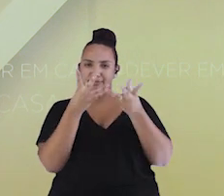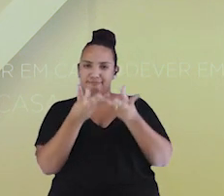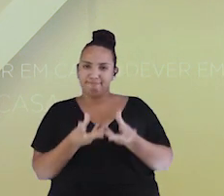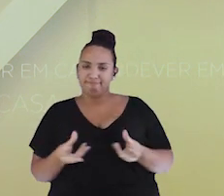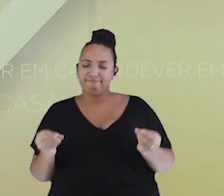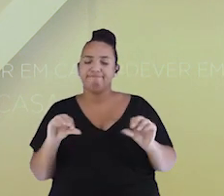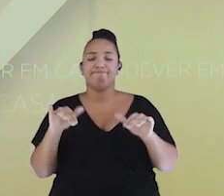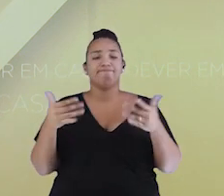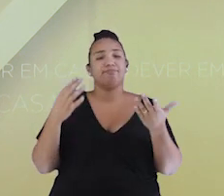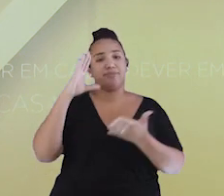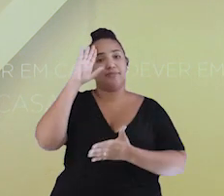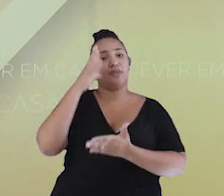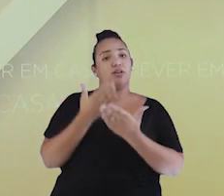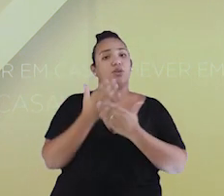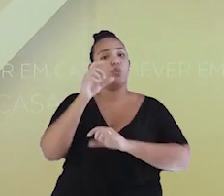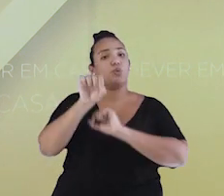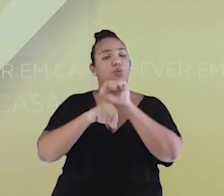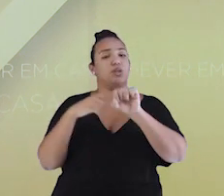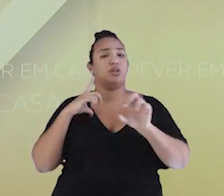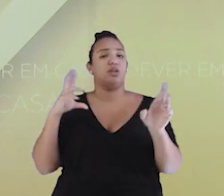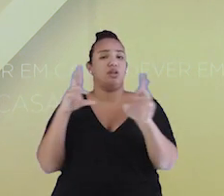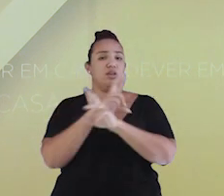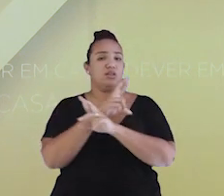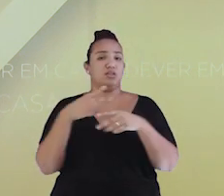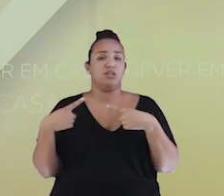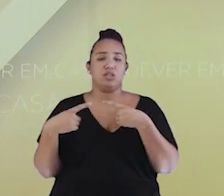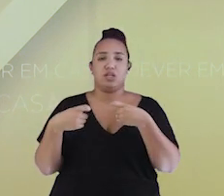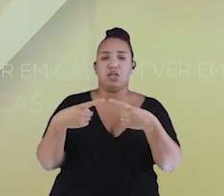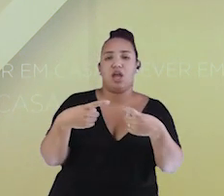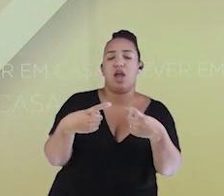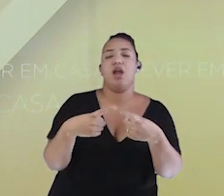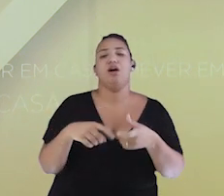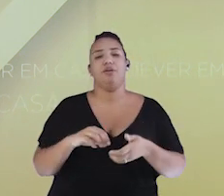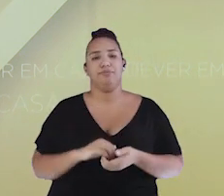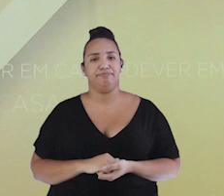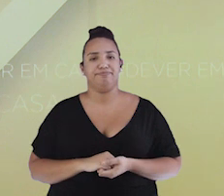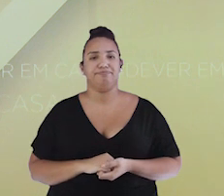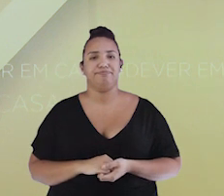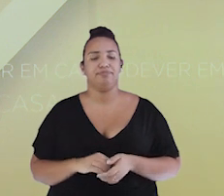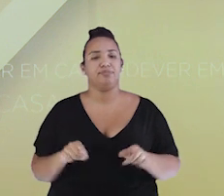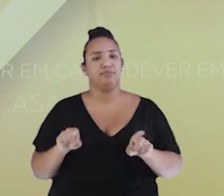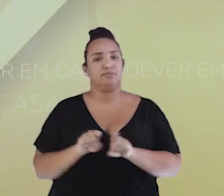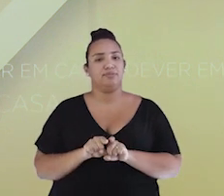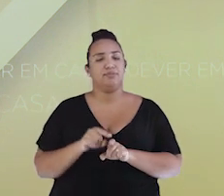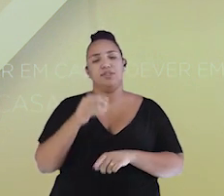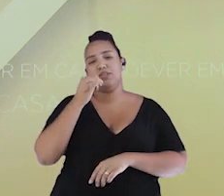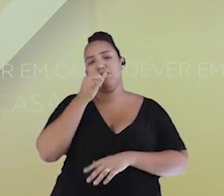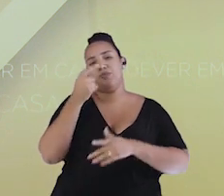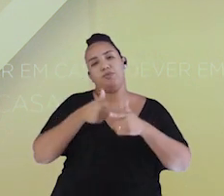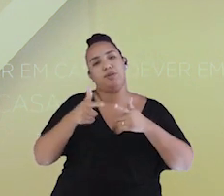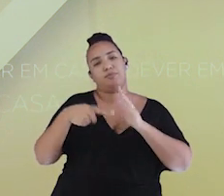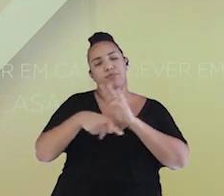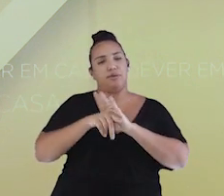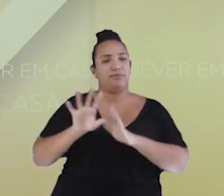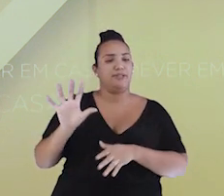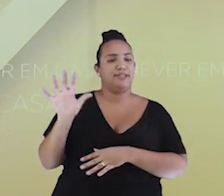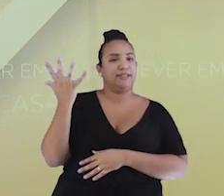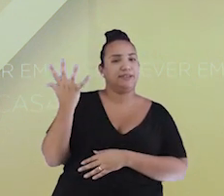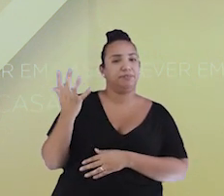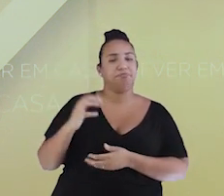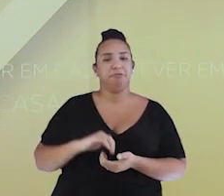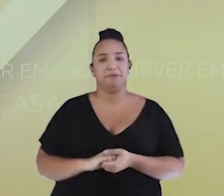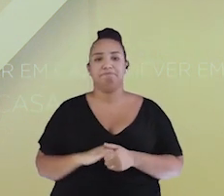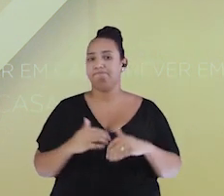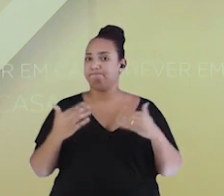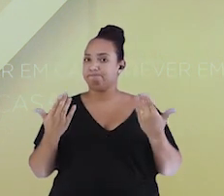dos maias, acredita-se que tem a ver com guerras ou conflitos e desastres